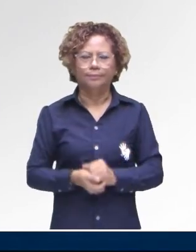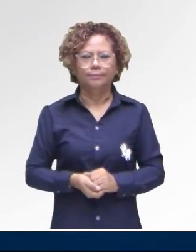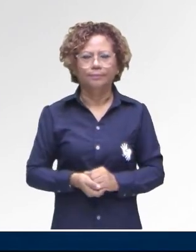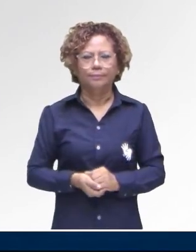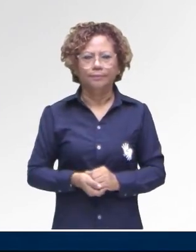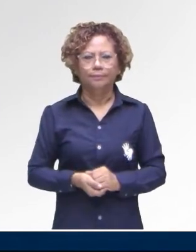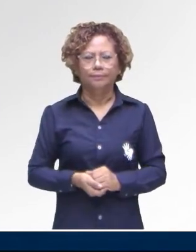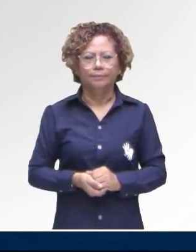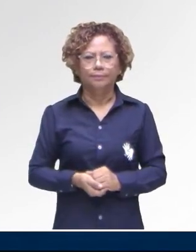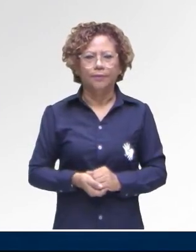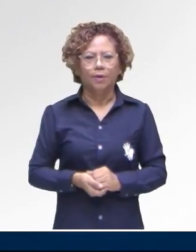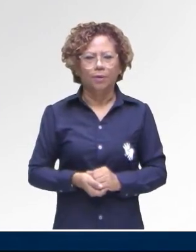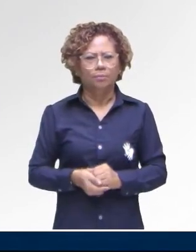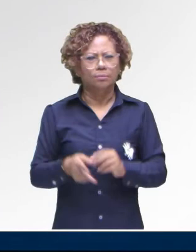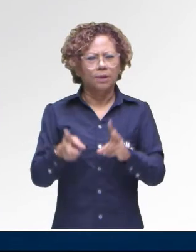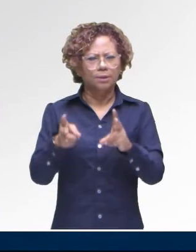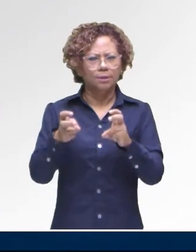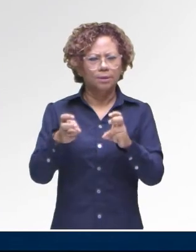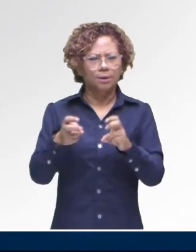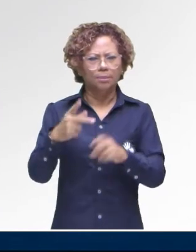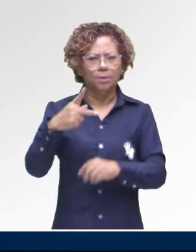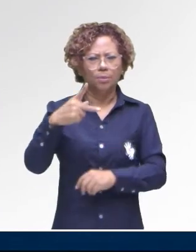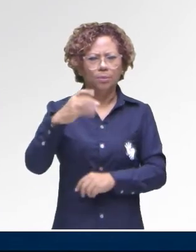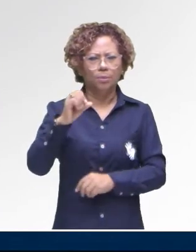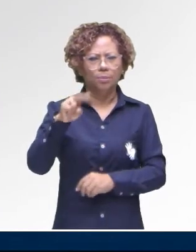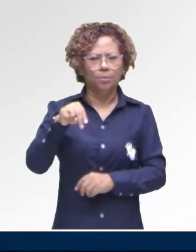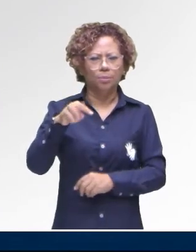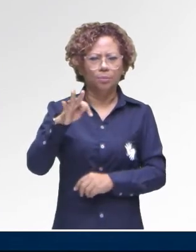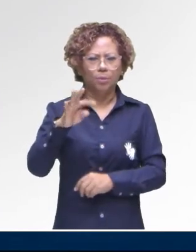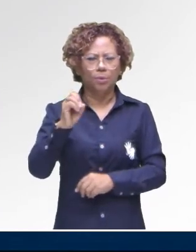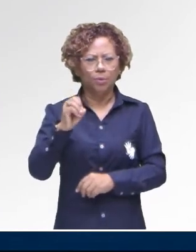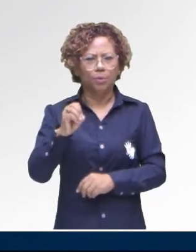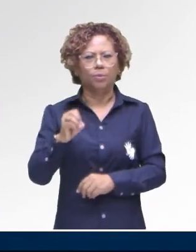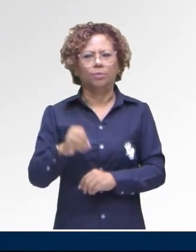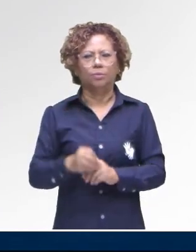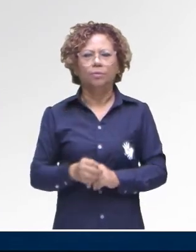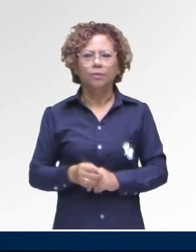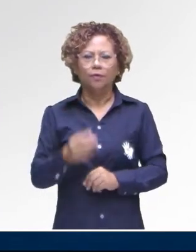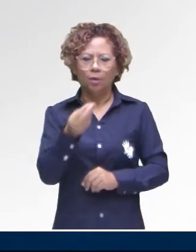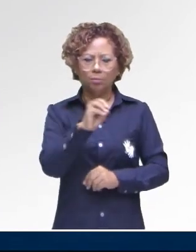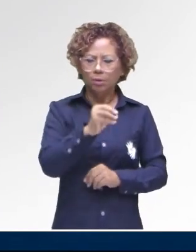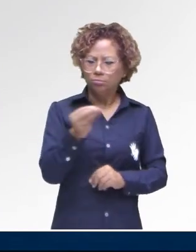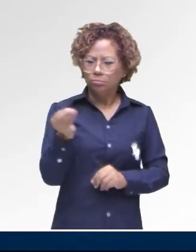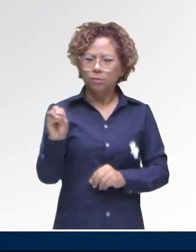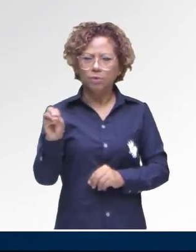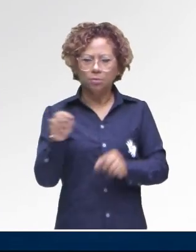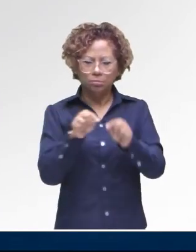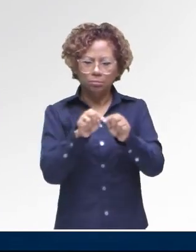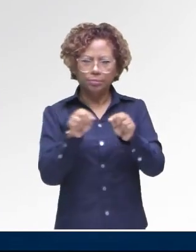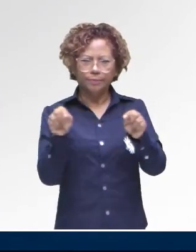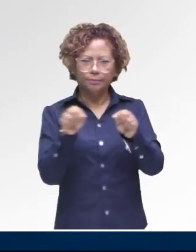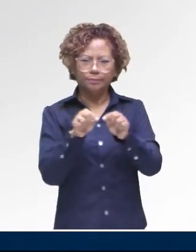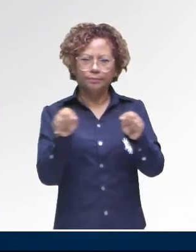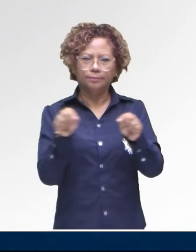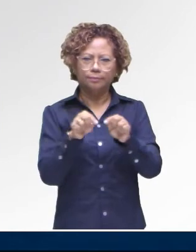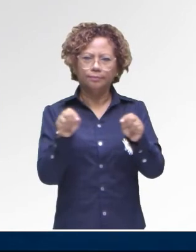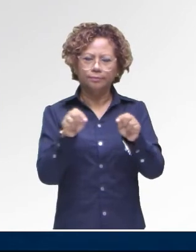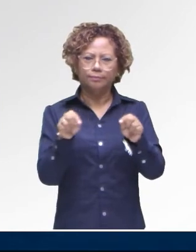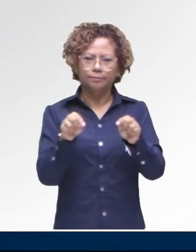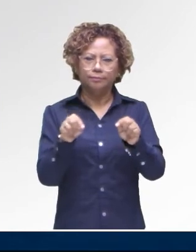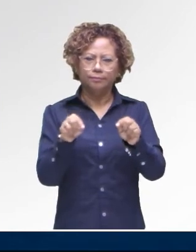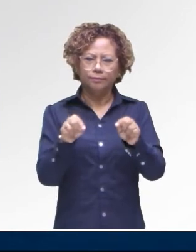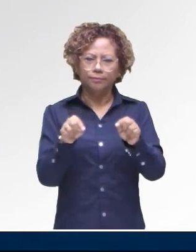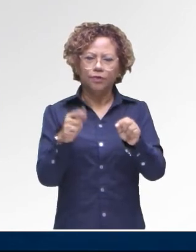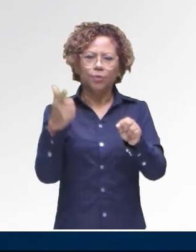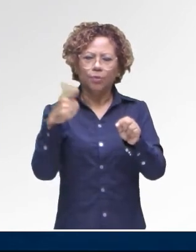Ao vermos um ponto, né? Ó, coloquei um ponto aqui, vou colocar um outro ponto aqui. Né? colocar um outro